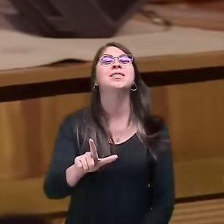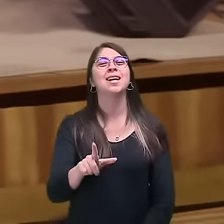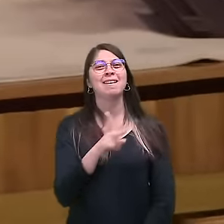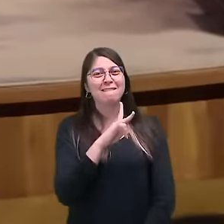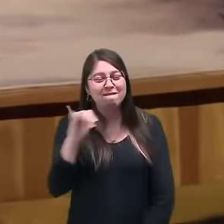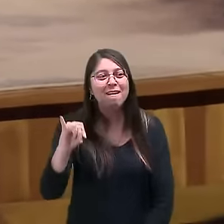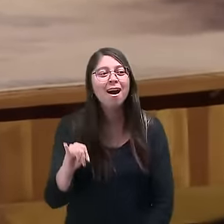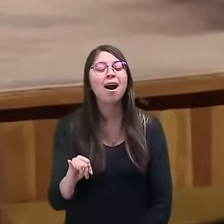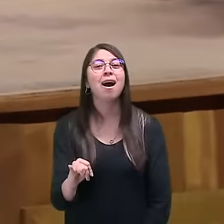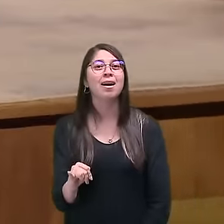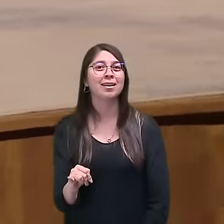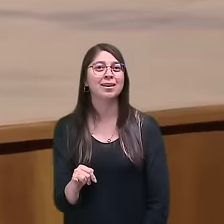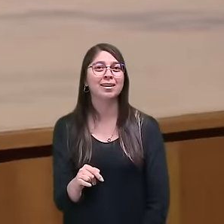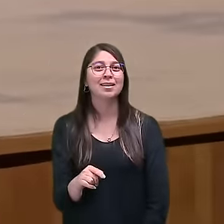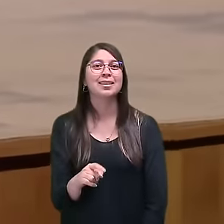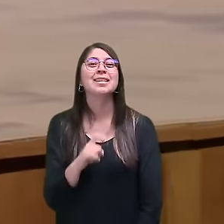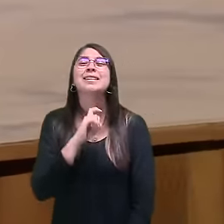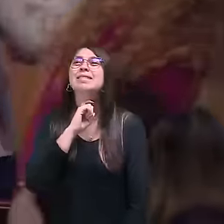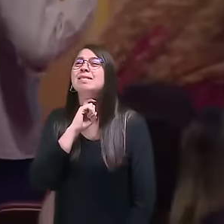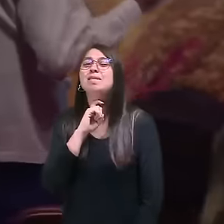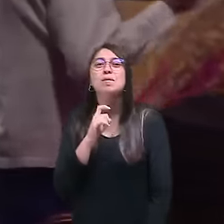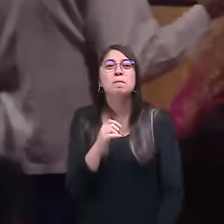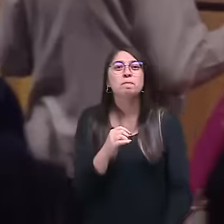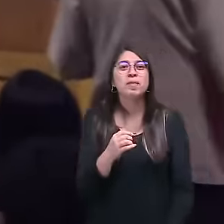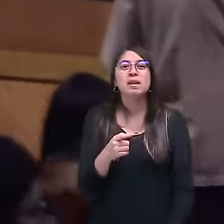Você va a conseguir. Ninguém que acredite,